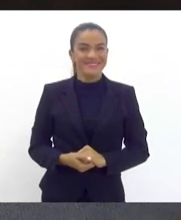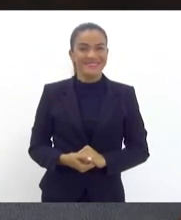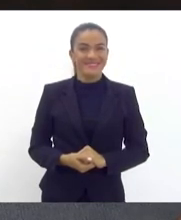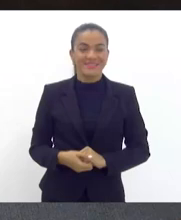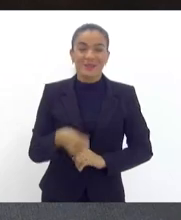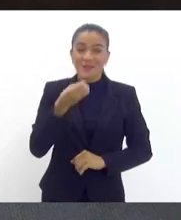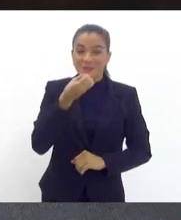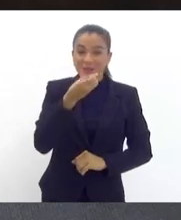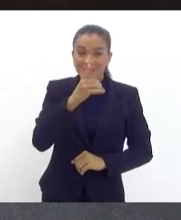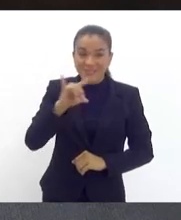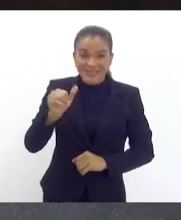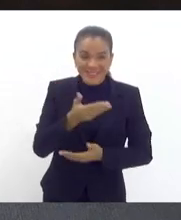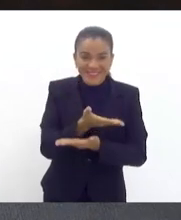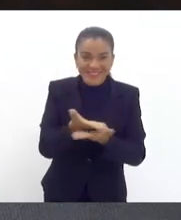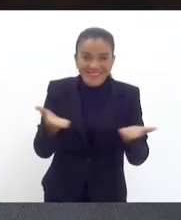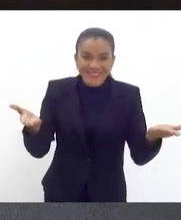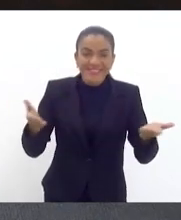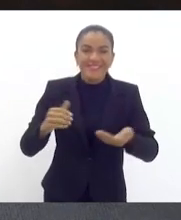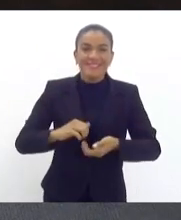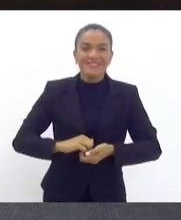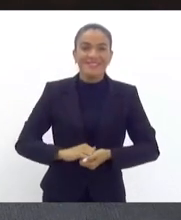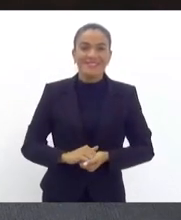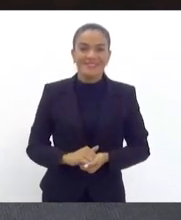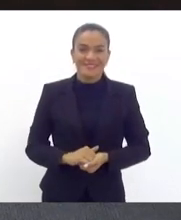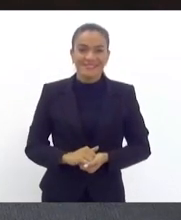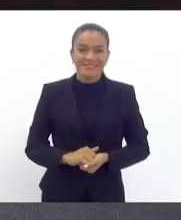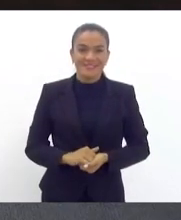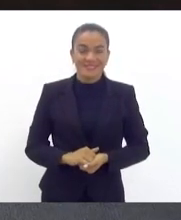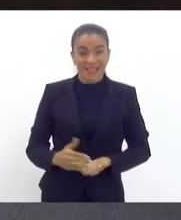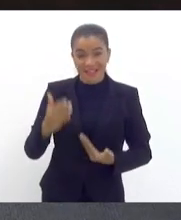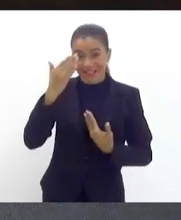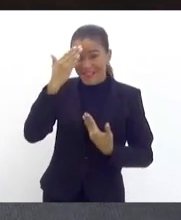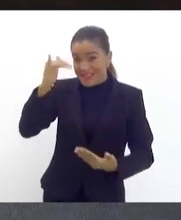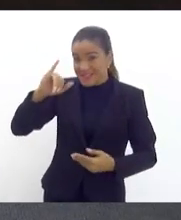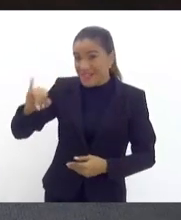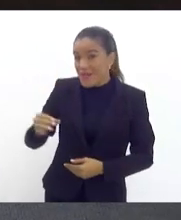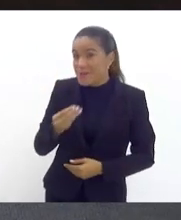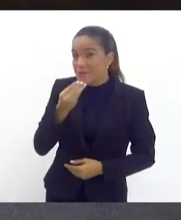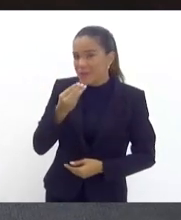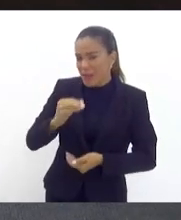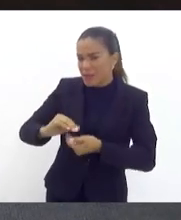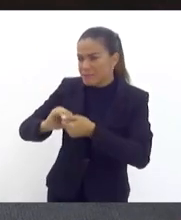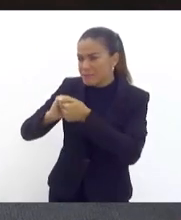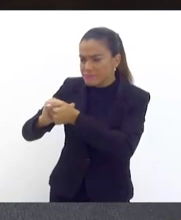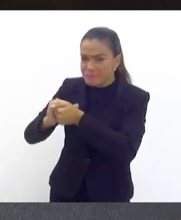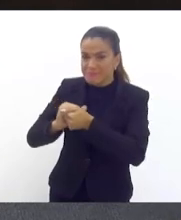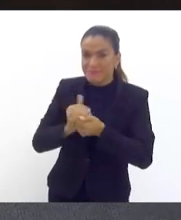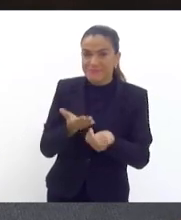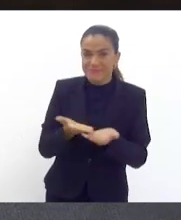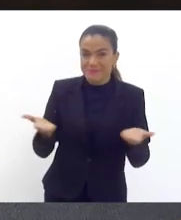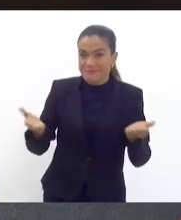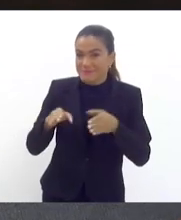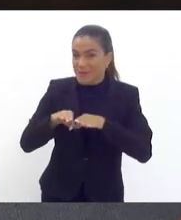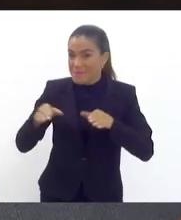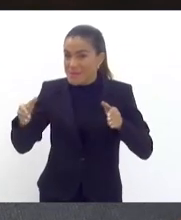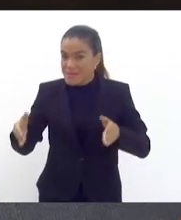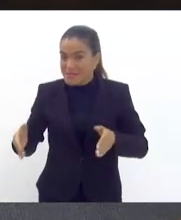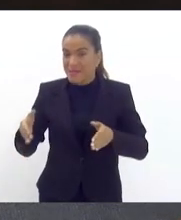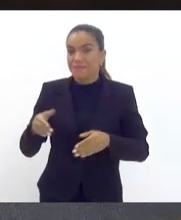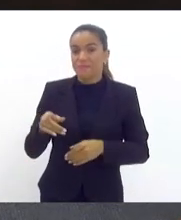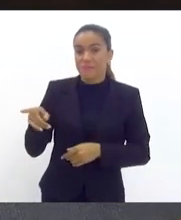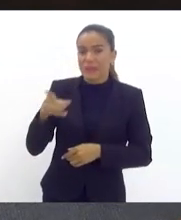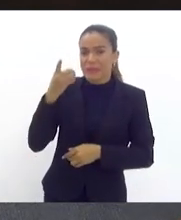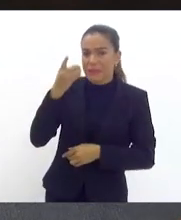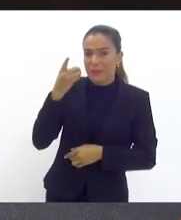Bom dia a todos agradecer a oportunidade de saudar a mesa a deputada